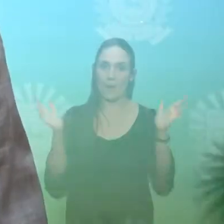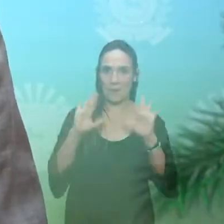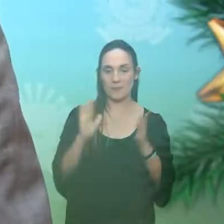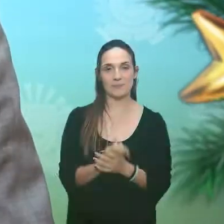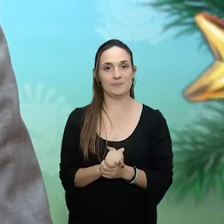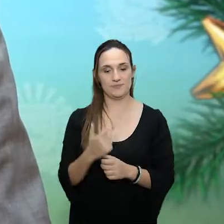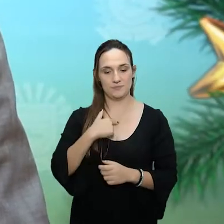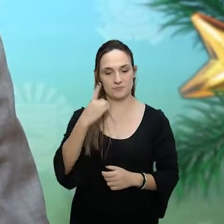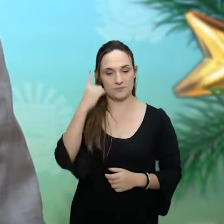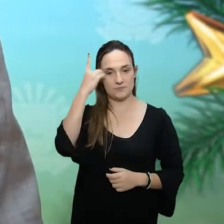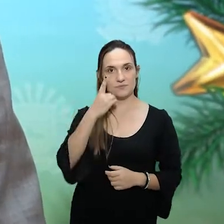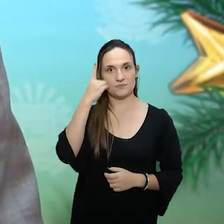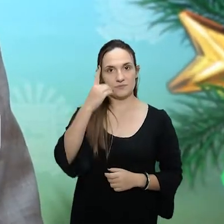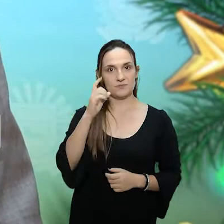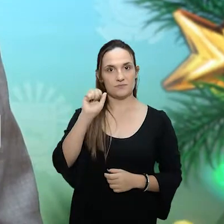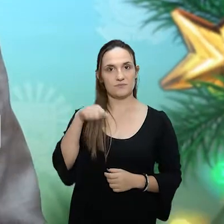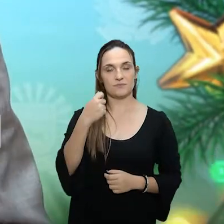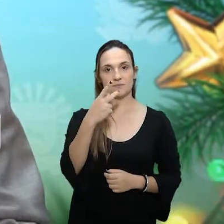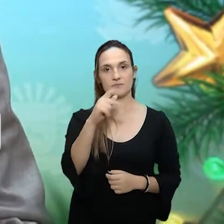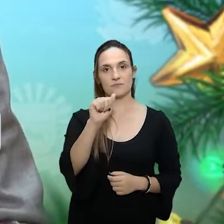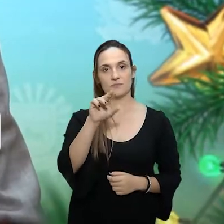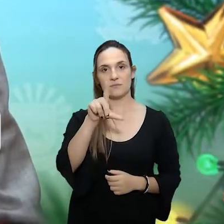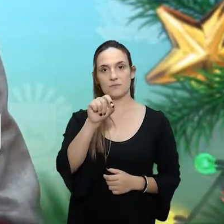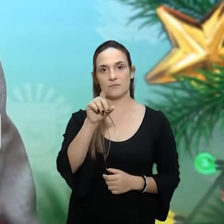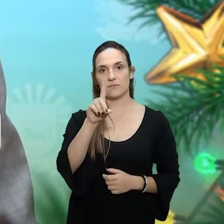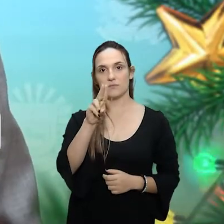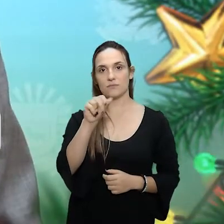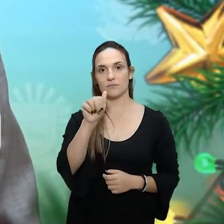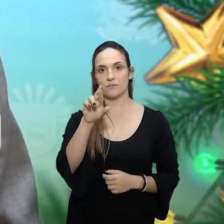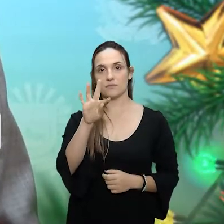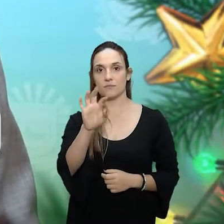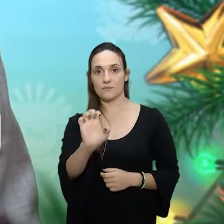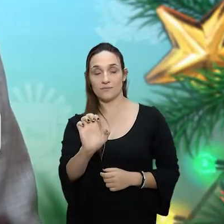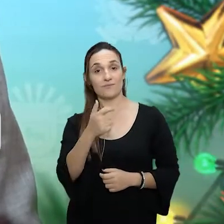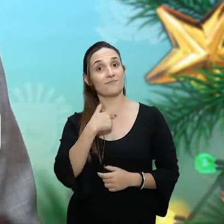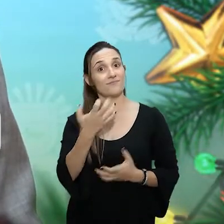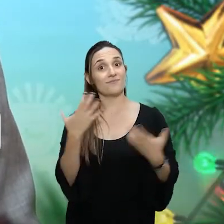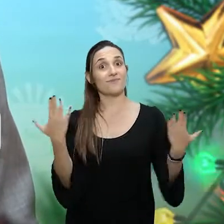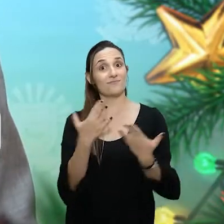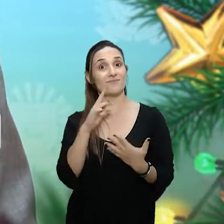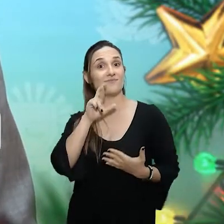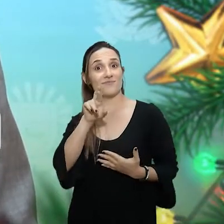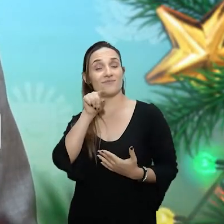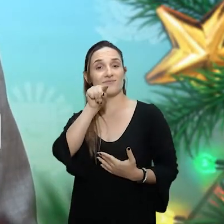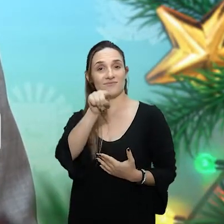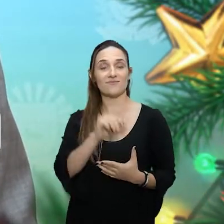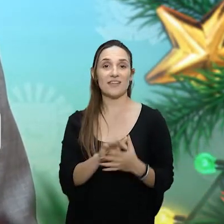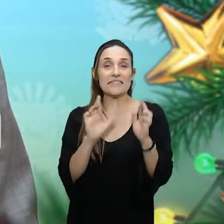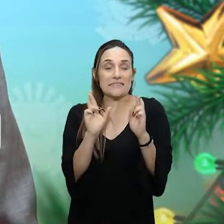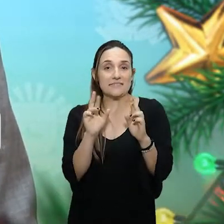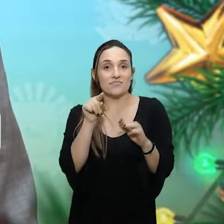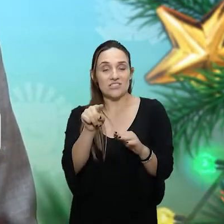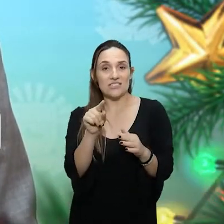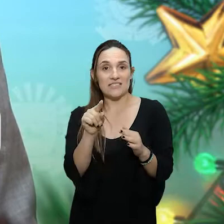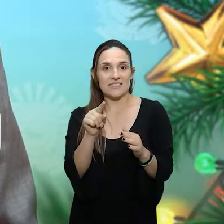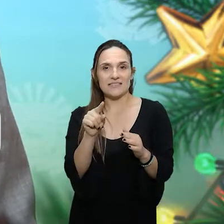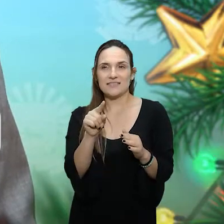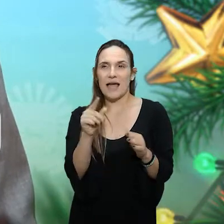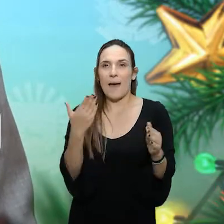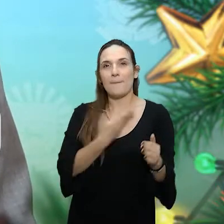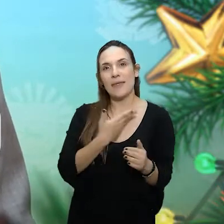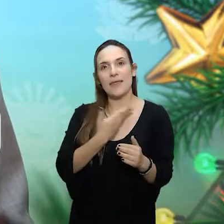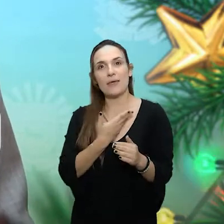Olá, eu sou o deputado Paulo Duarte. Estou aqui para desejar a você, meu amigo e minha amiga, um Natal de